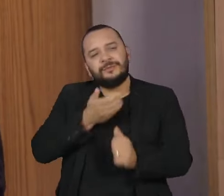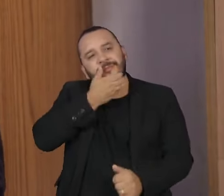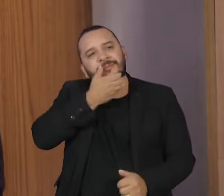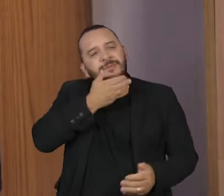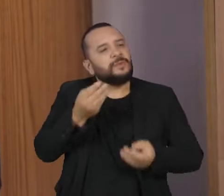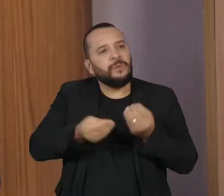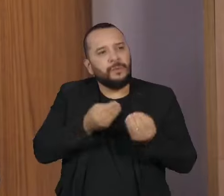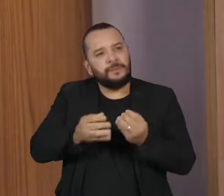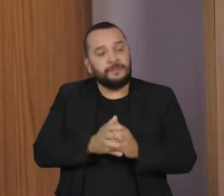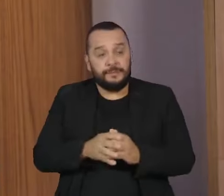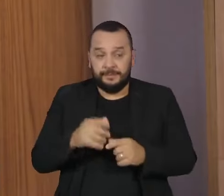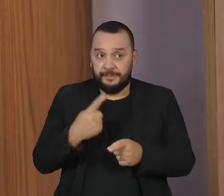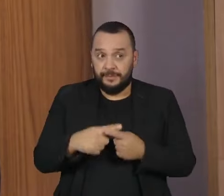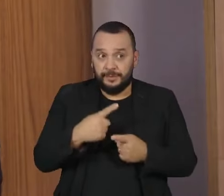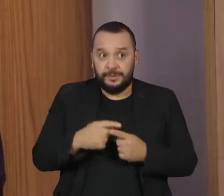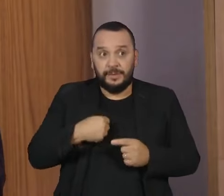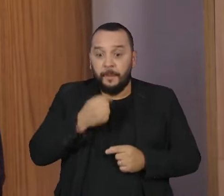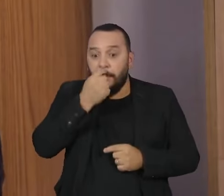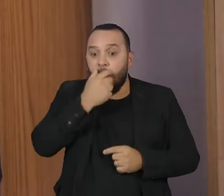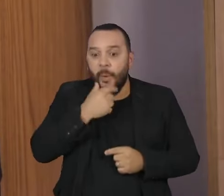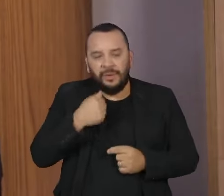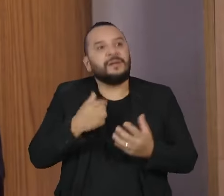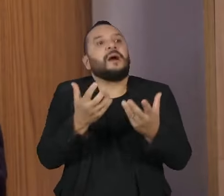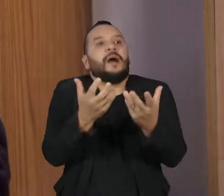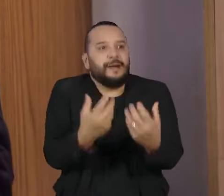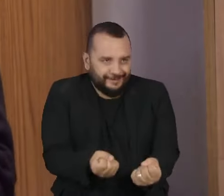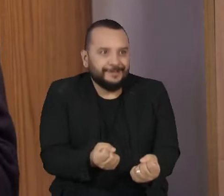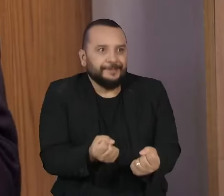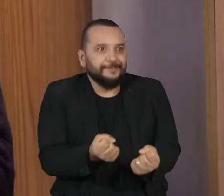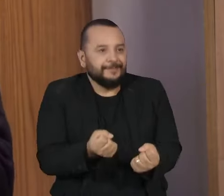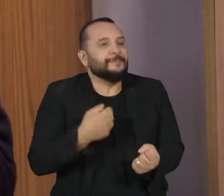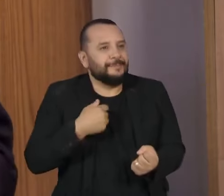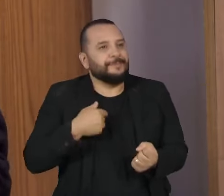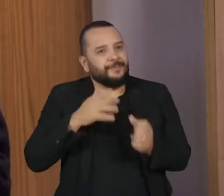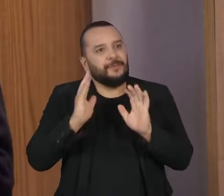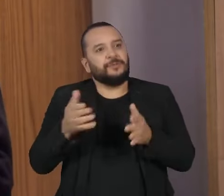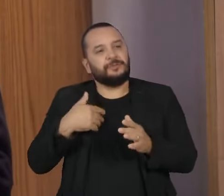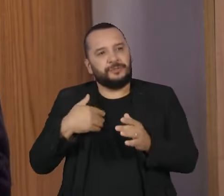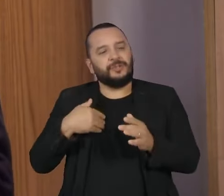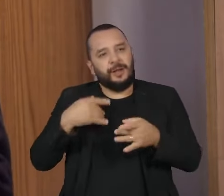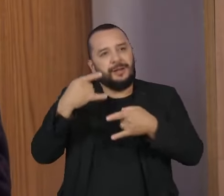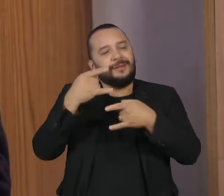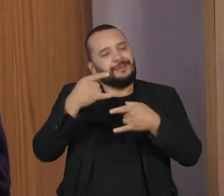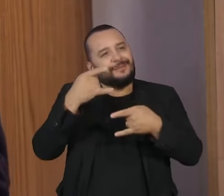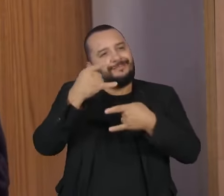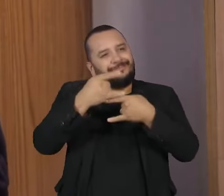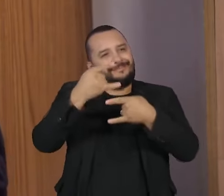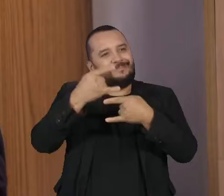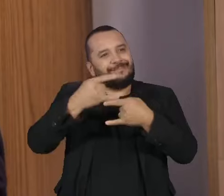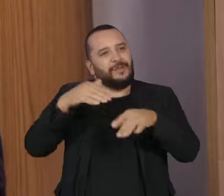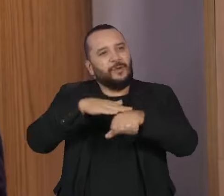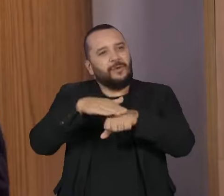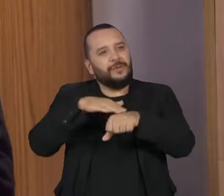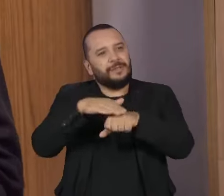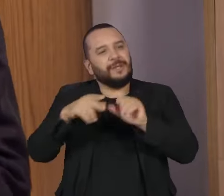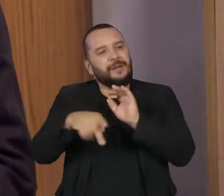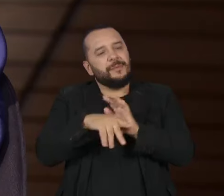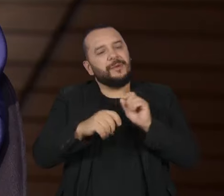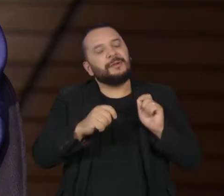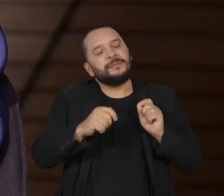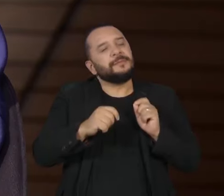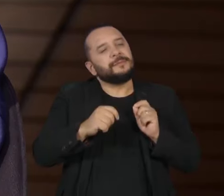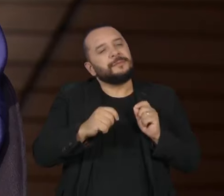daquilo, porque o Boulos topa ali quase que de imediato quando é provocado, né? Como é que foi essa discussão internamente? Bem, foi feita